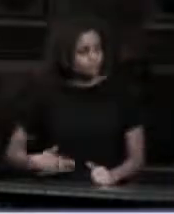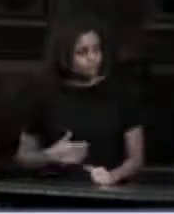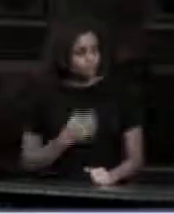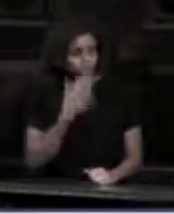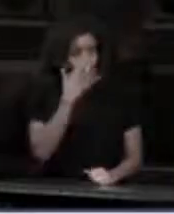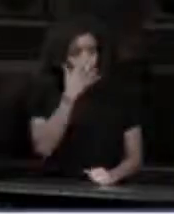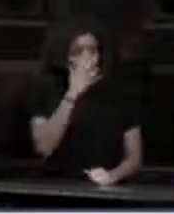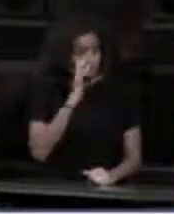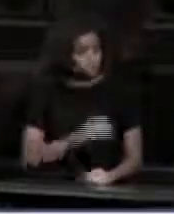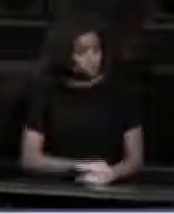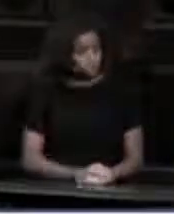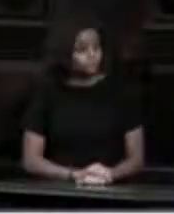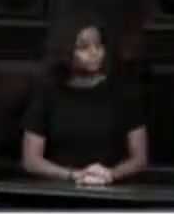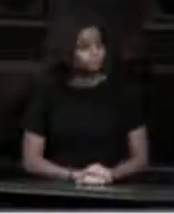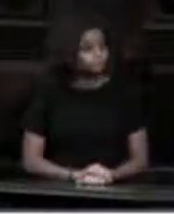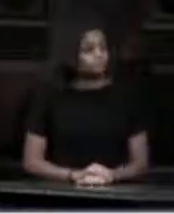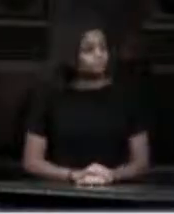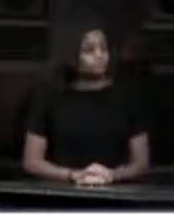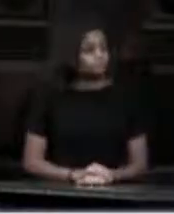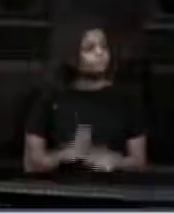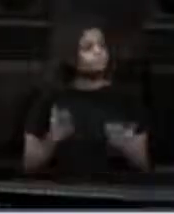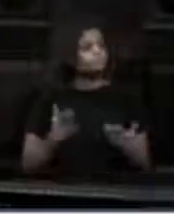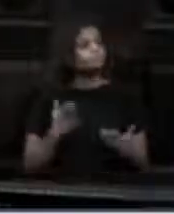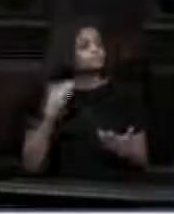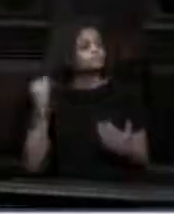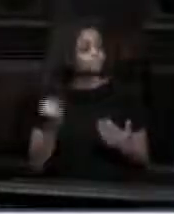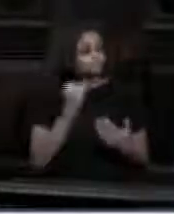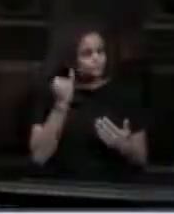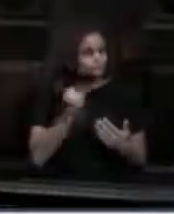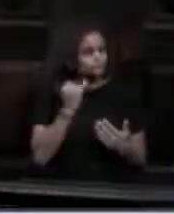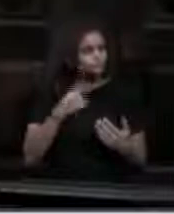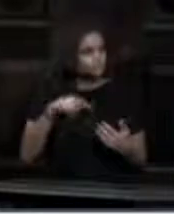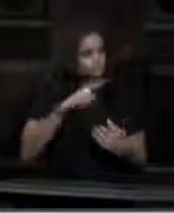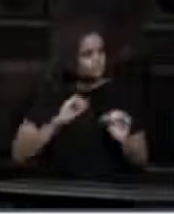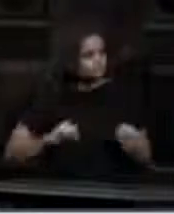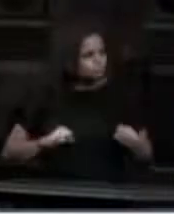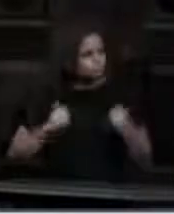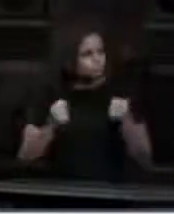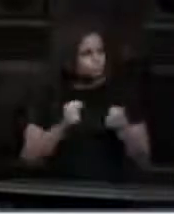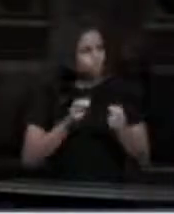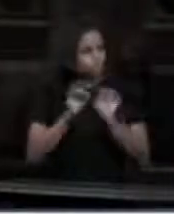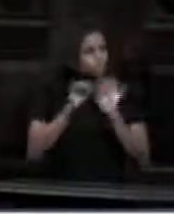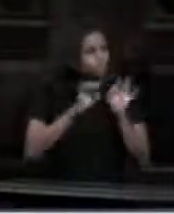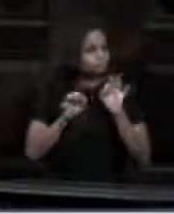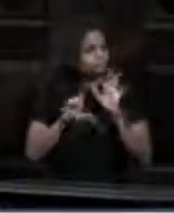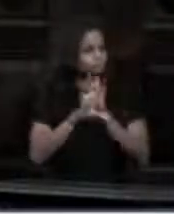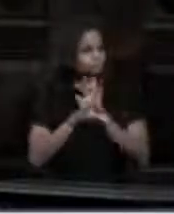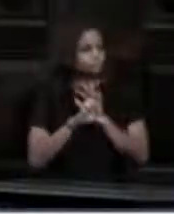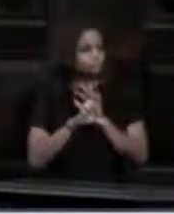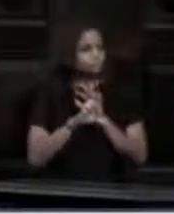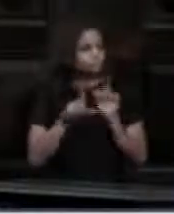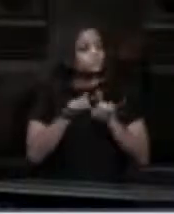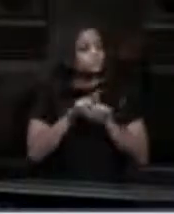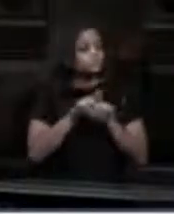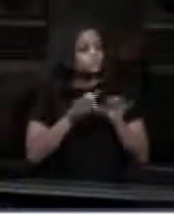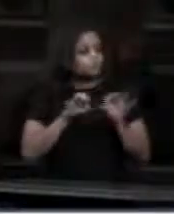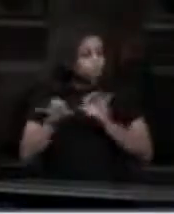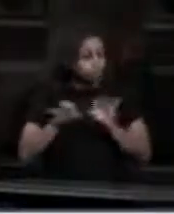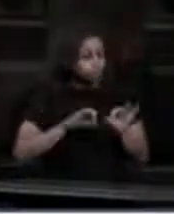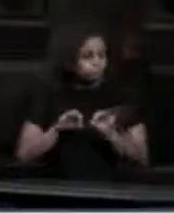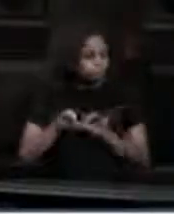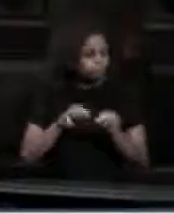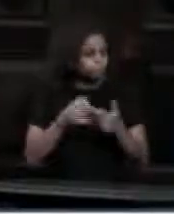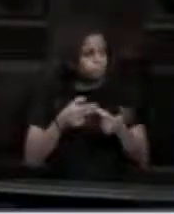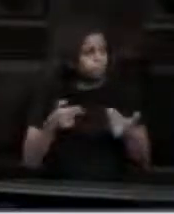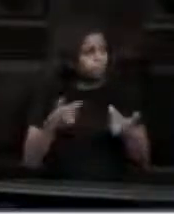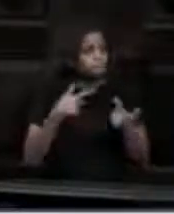Então, é altamente meritório a gente ter iniciativas legislativas, a gente ter programas que